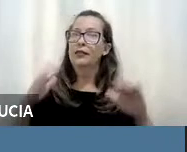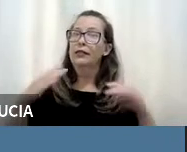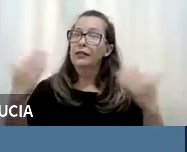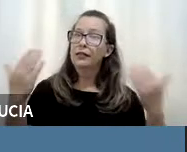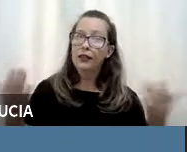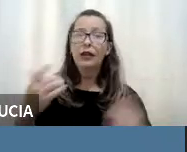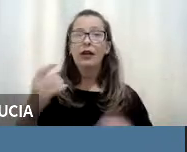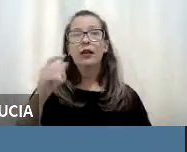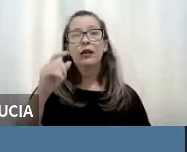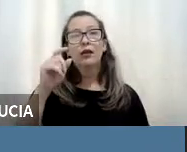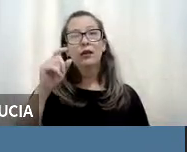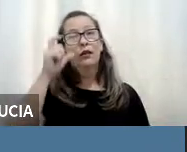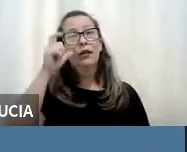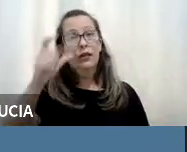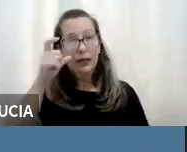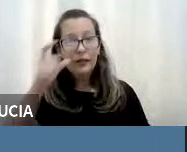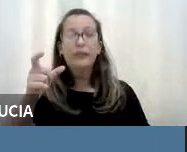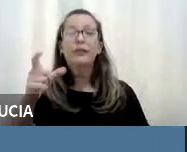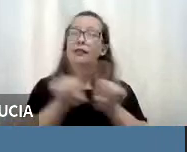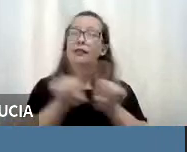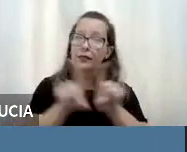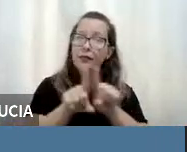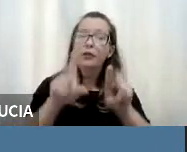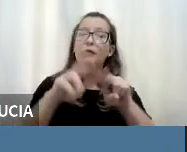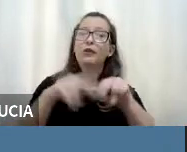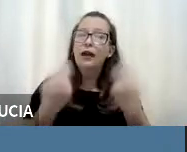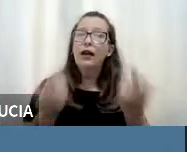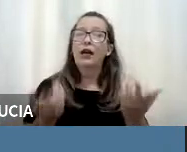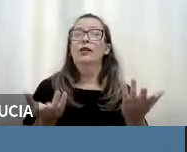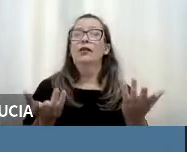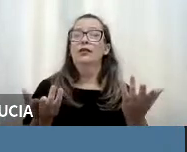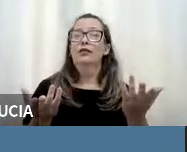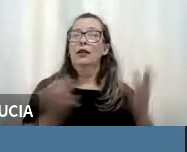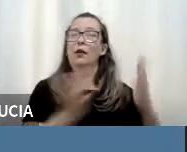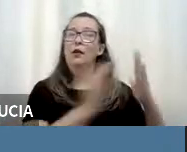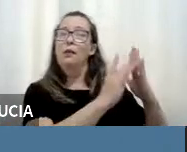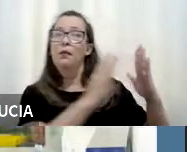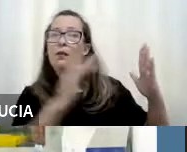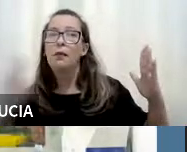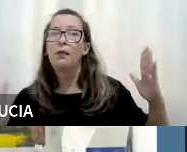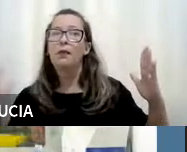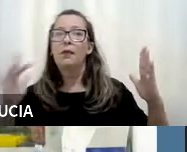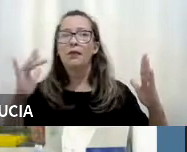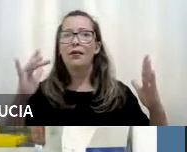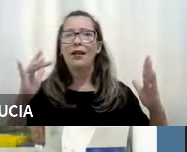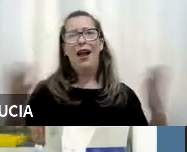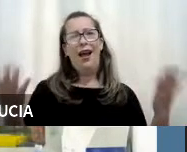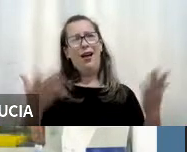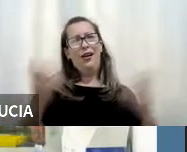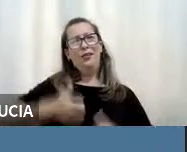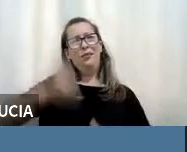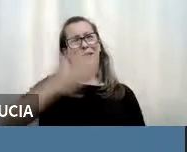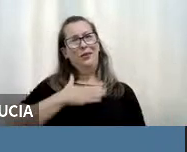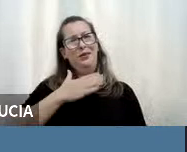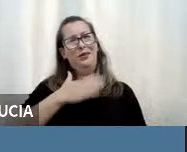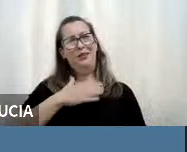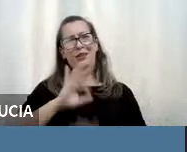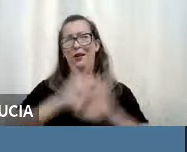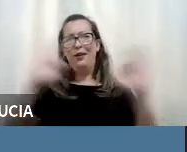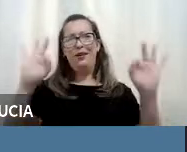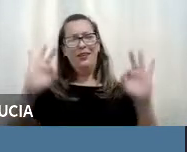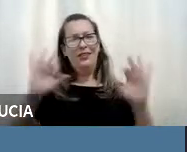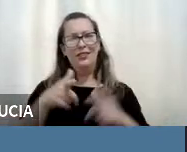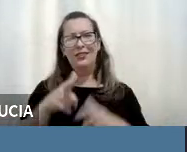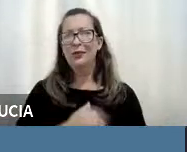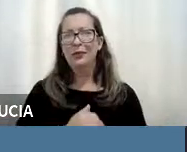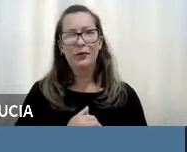e o interessante também que ao longo dessa... Aí ficou até melhor para mim, vamos lá. Ao longo